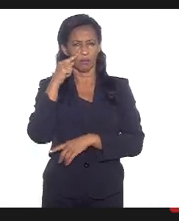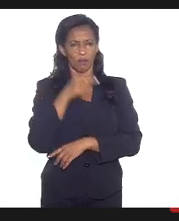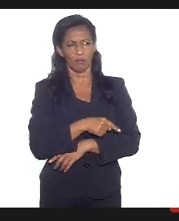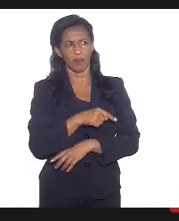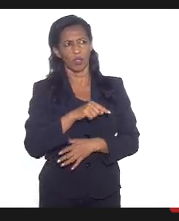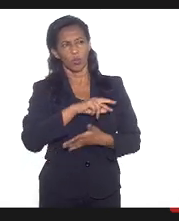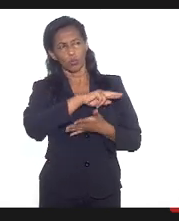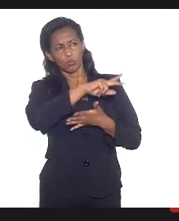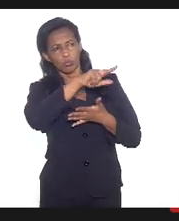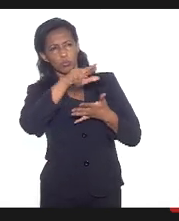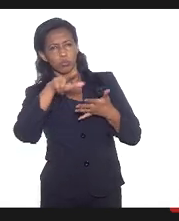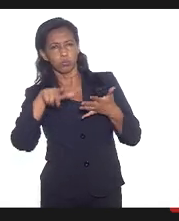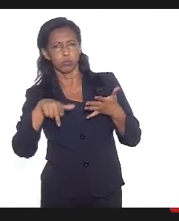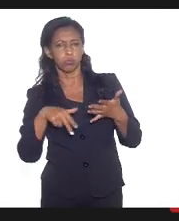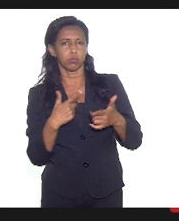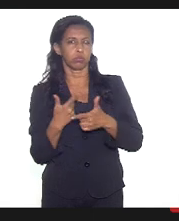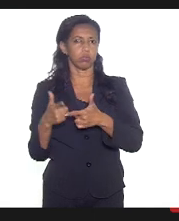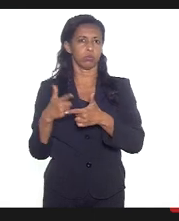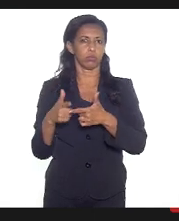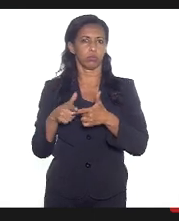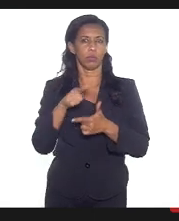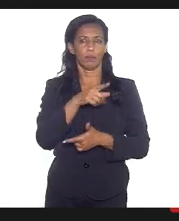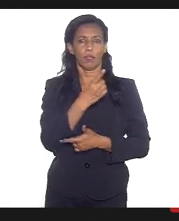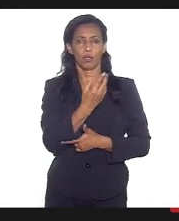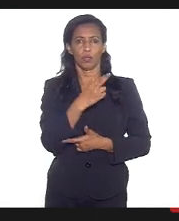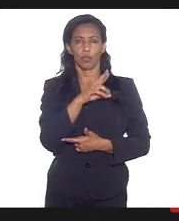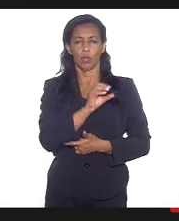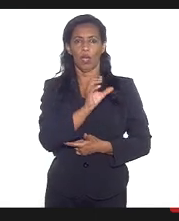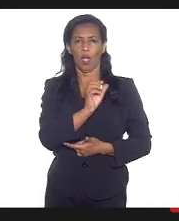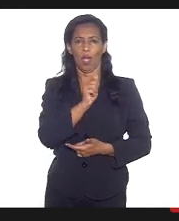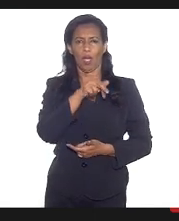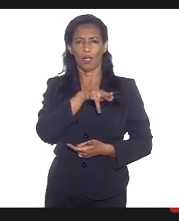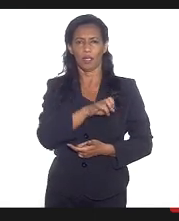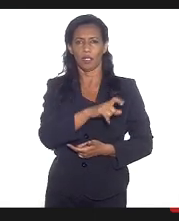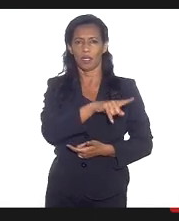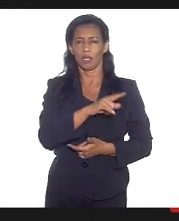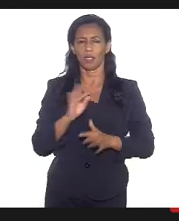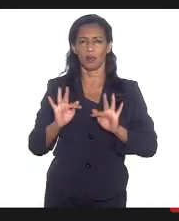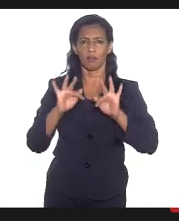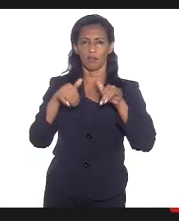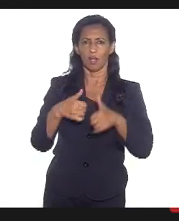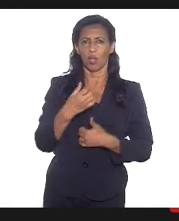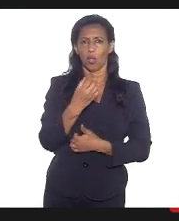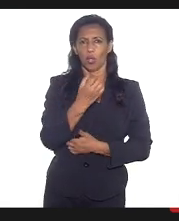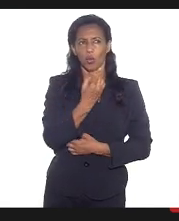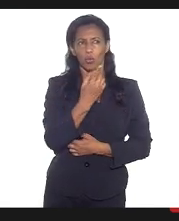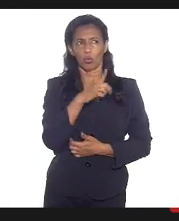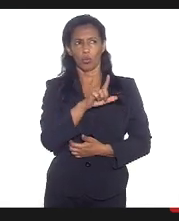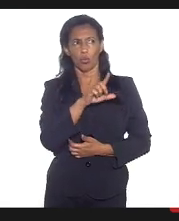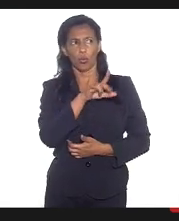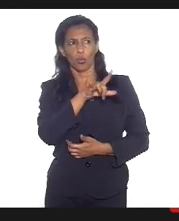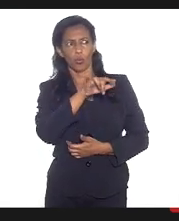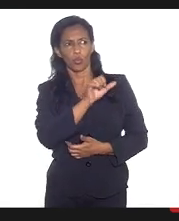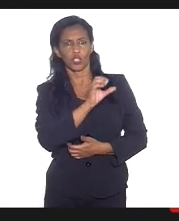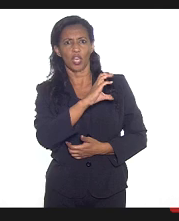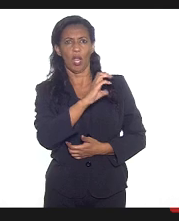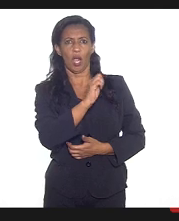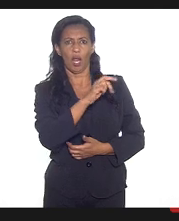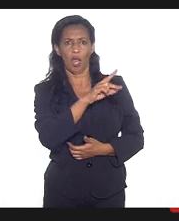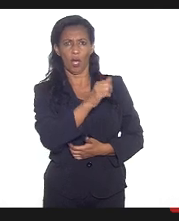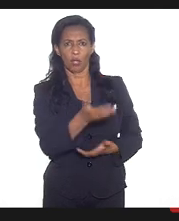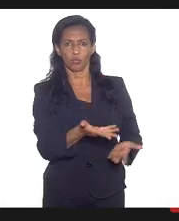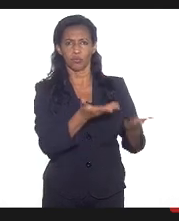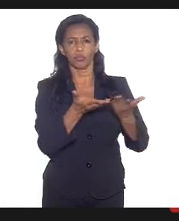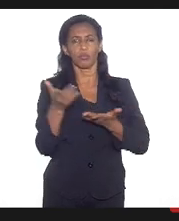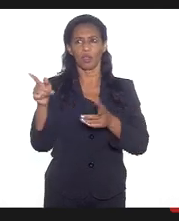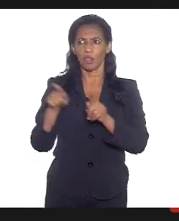essas complexidades, né, colocadas pela doutora Karine, as considerações feitas pelo doutor Luiz Cláudio, Vossa Excelência,